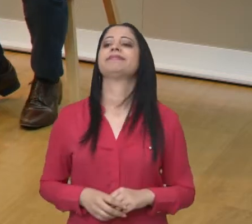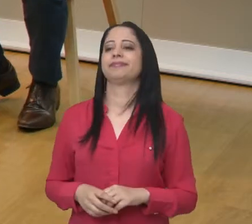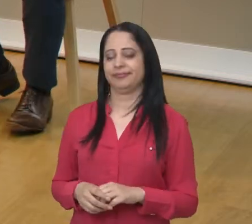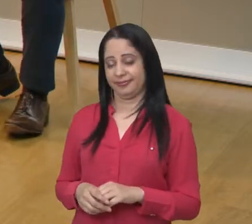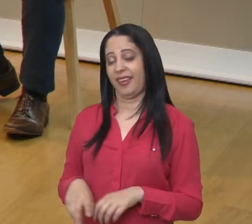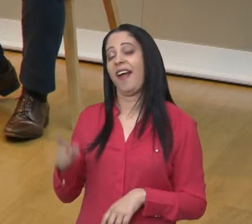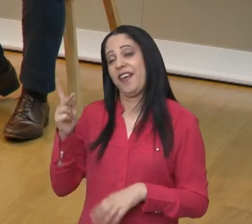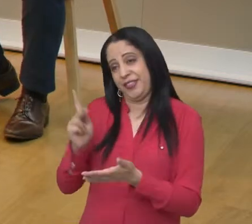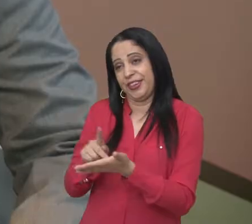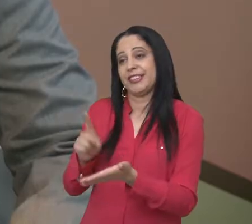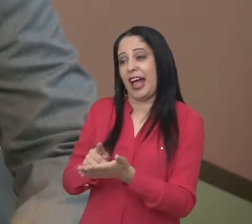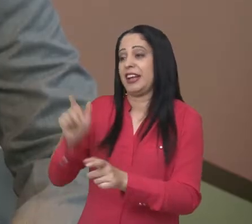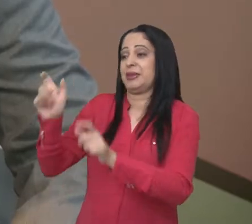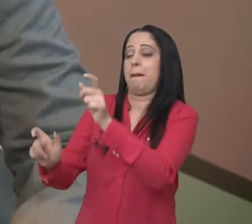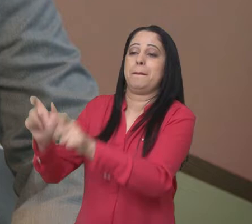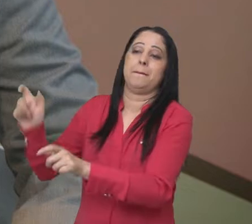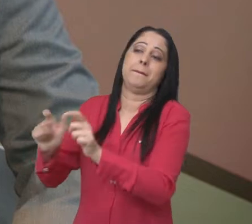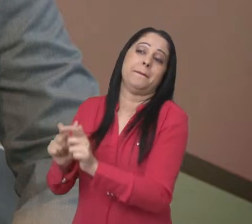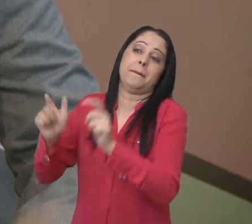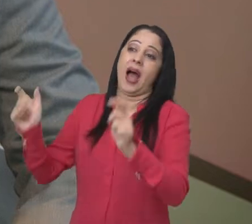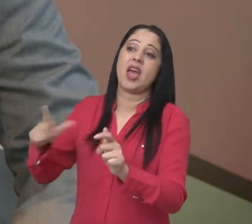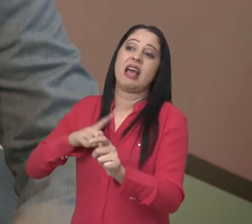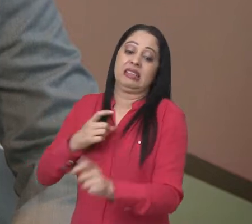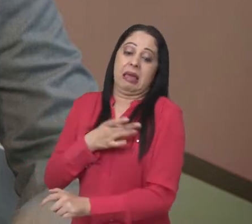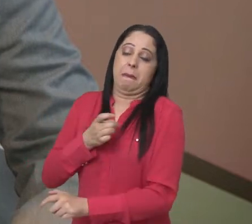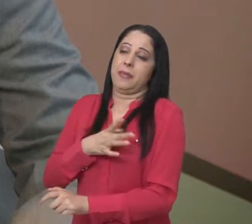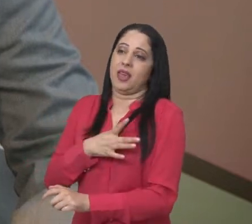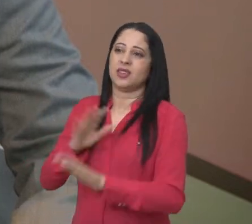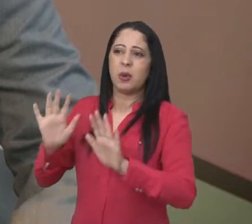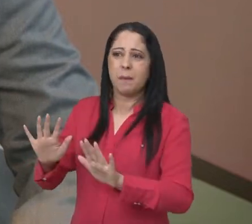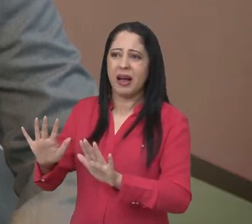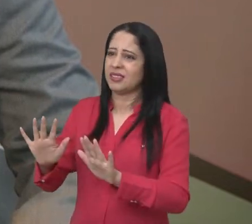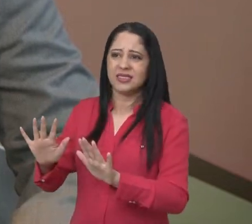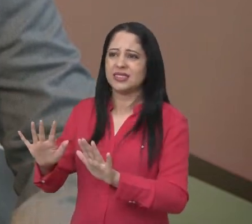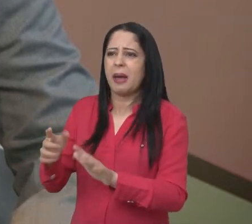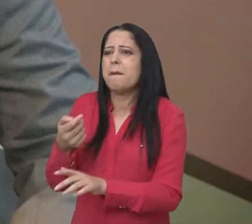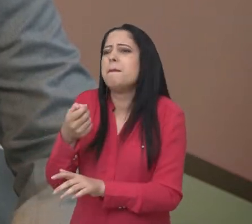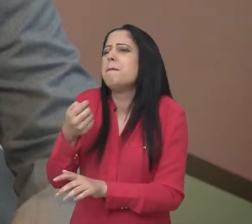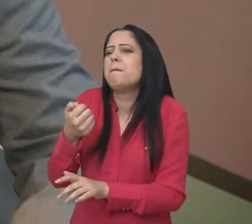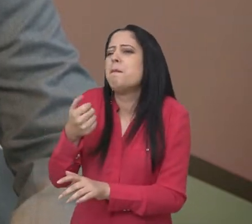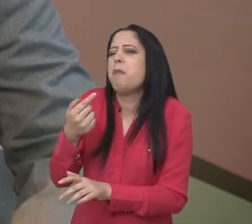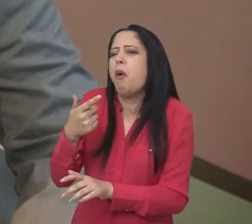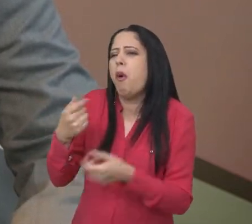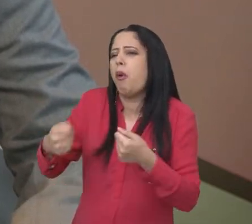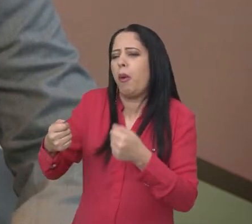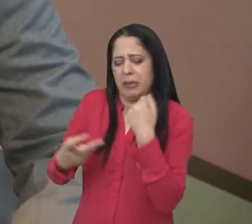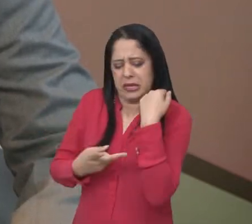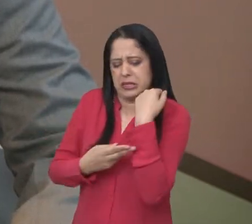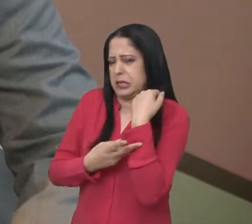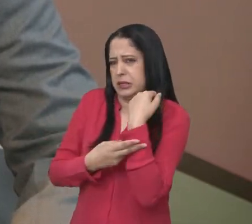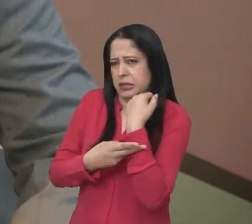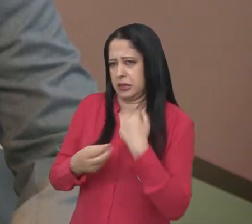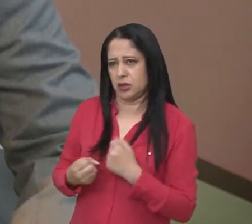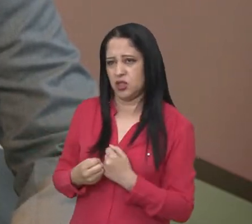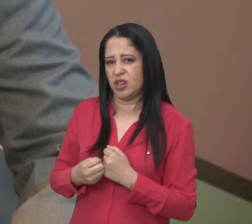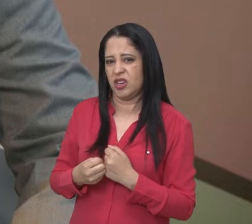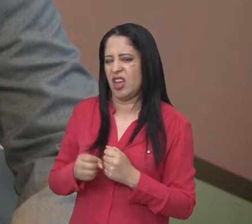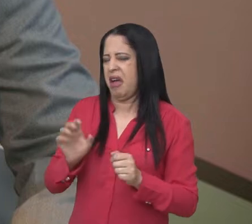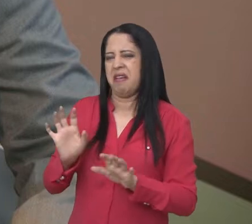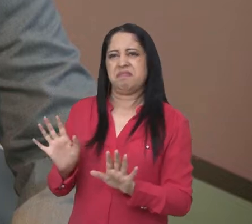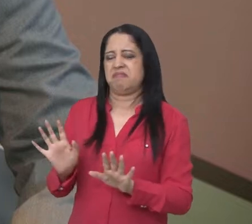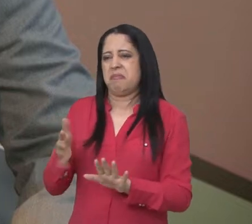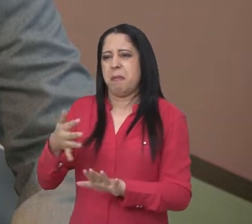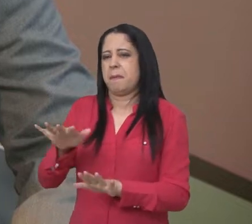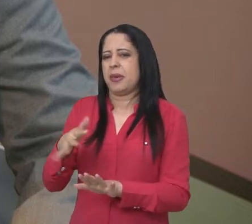coluna. Esse é um temor muito comum, mas a gente tem que lembrar que assim, apenas uma parcela pequena dos pacientes que vai precisar de uma intervenção,